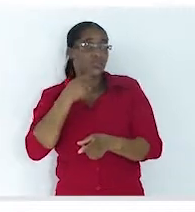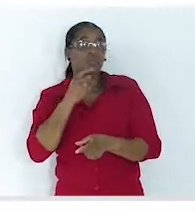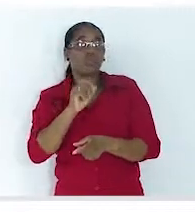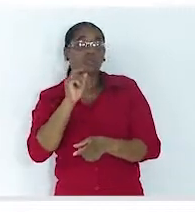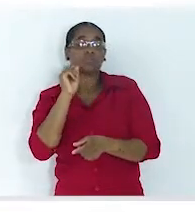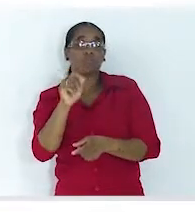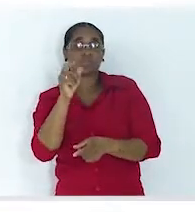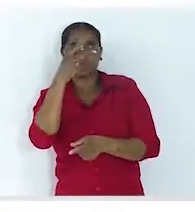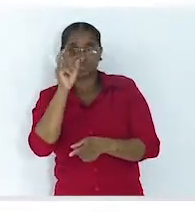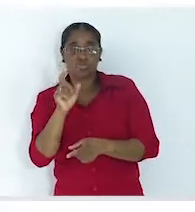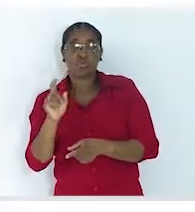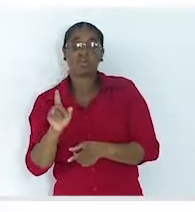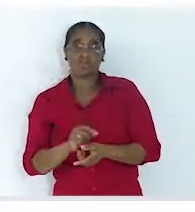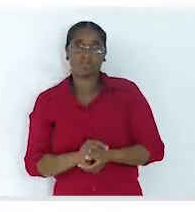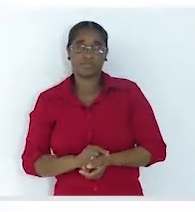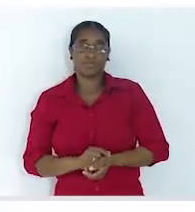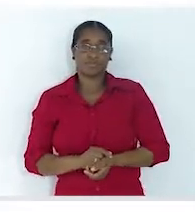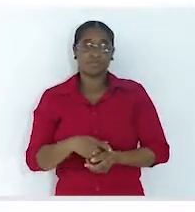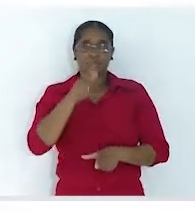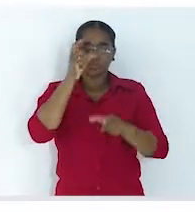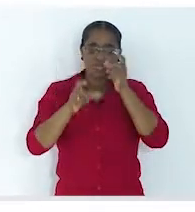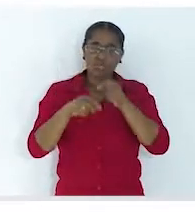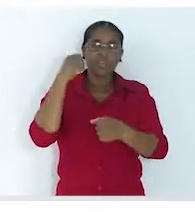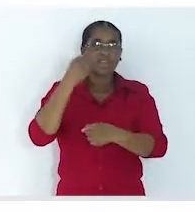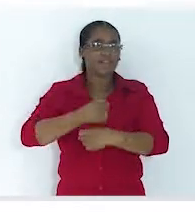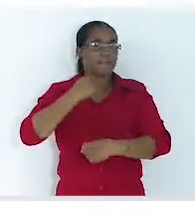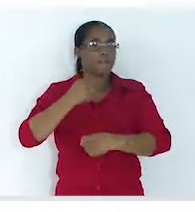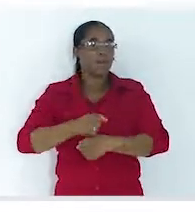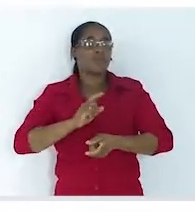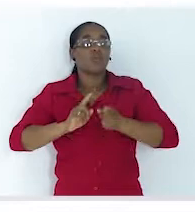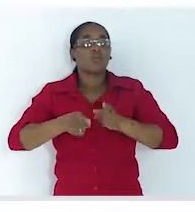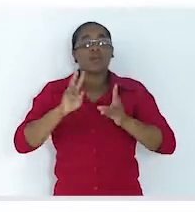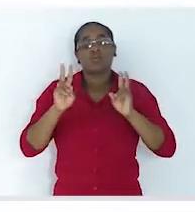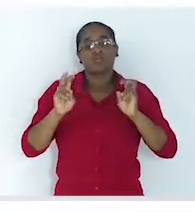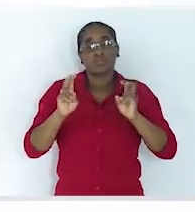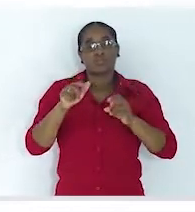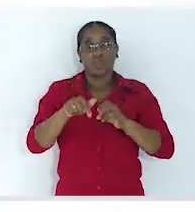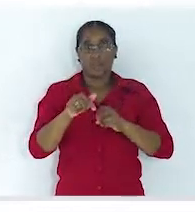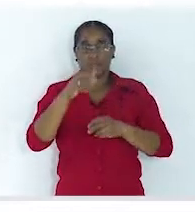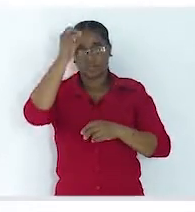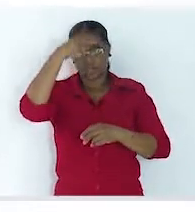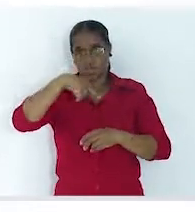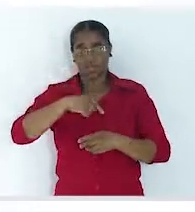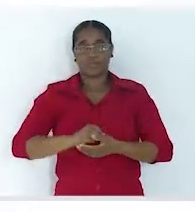personagens. São os atores que vão trabalhar aquilo que é o conteúdo dessa história.